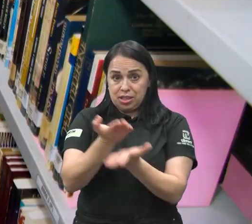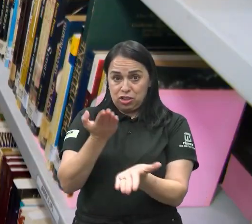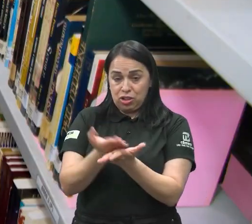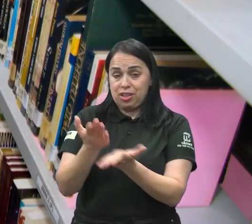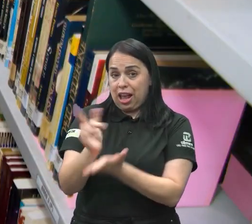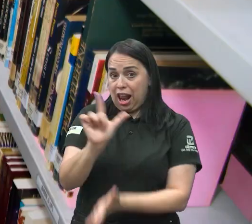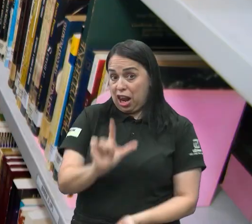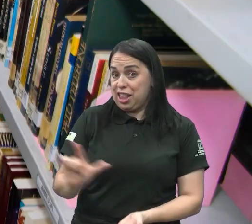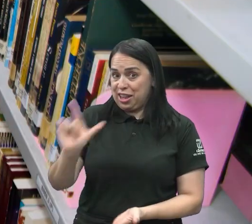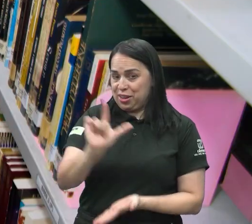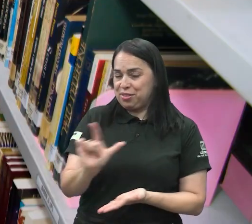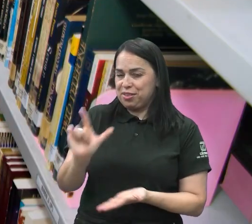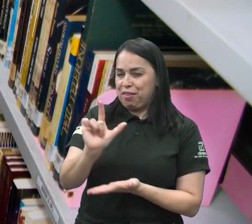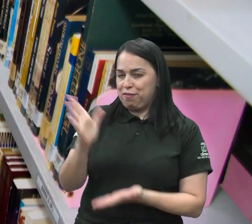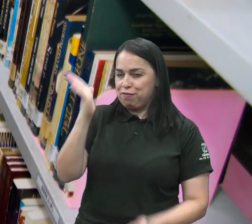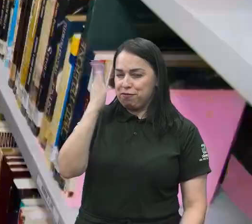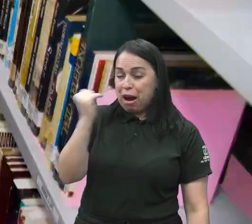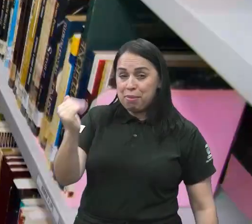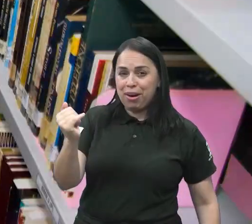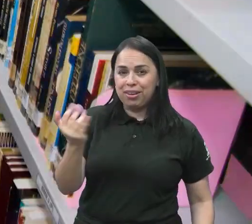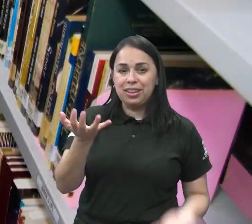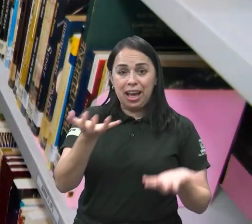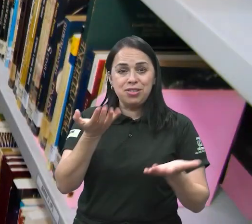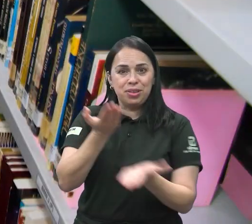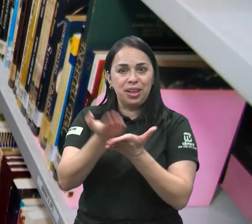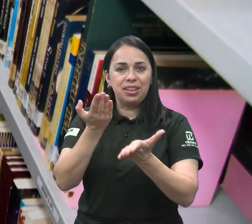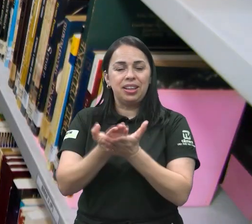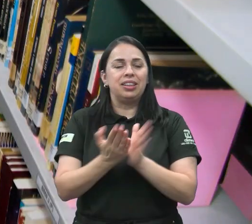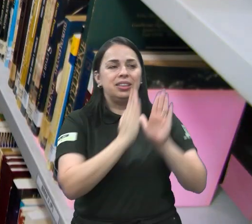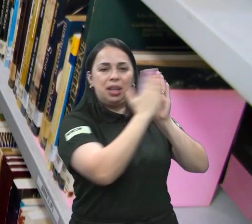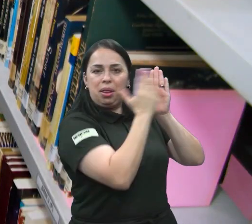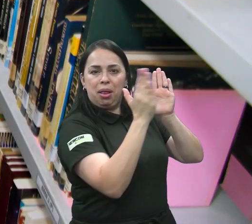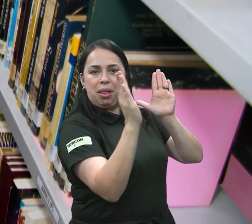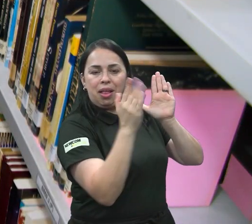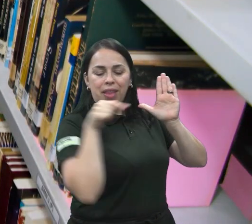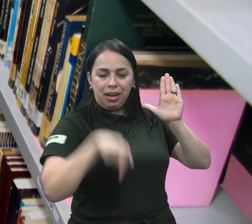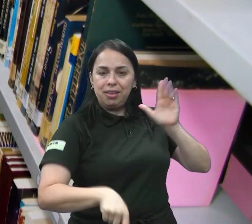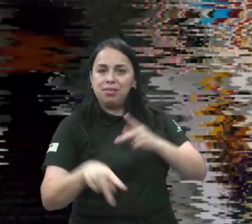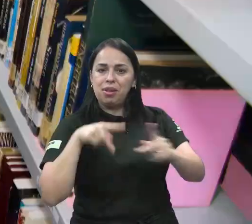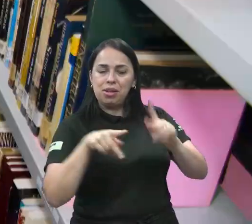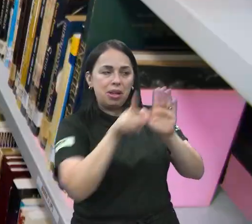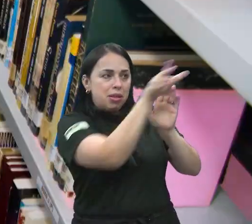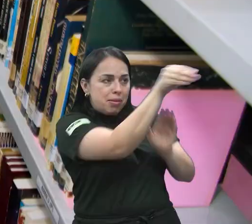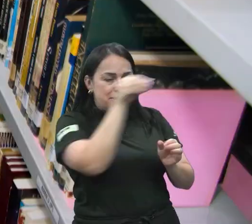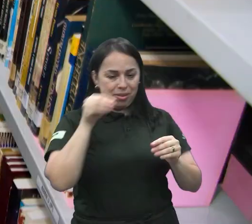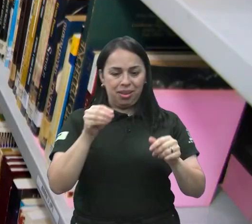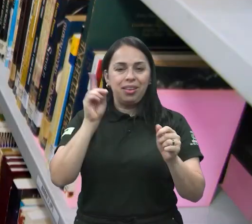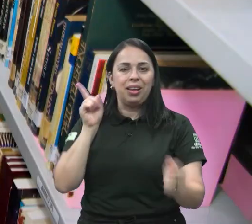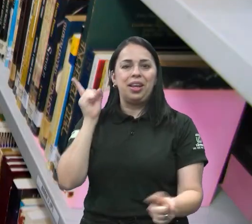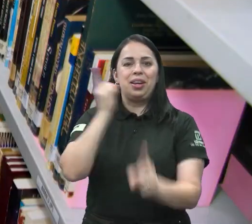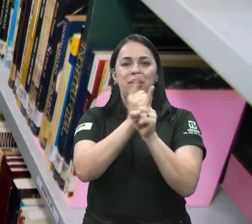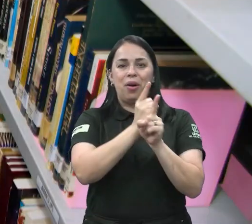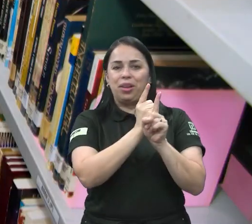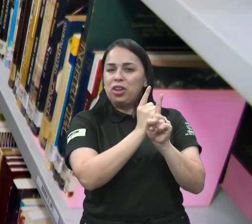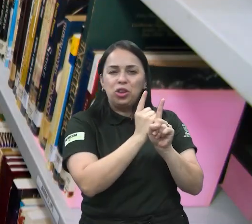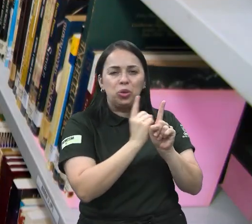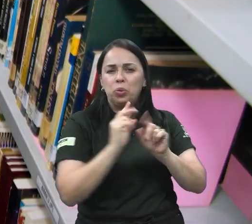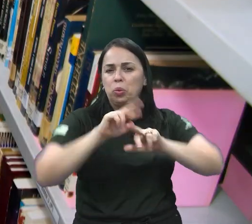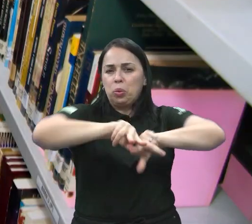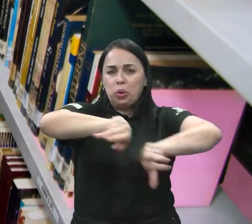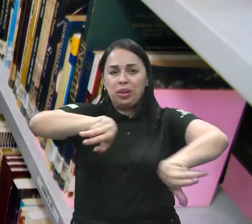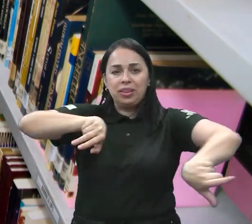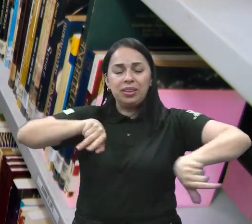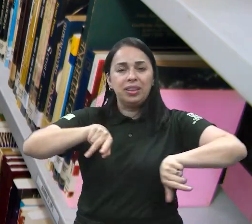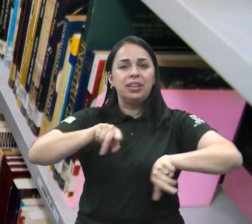os grandes clássicos da literatura brasileira? Nas bibliotecas de São José dos Campos você encontra todos os